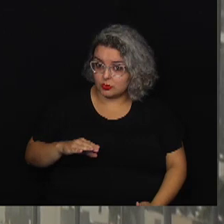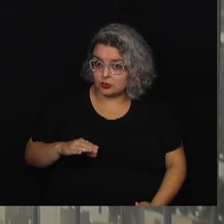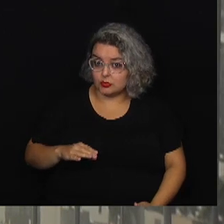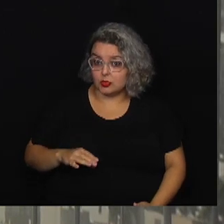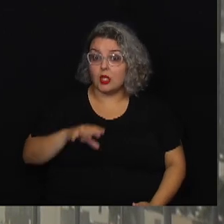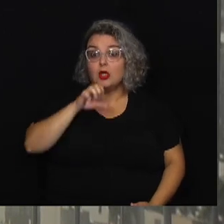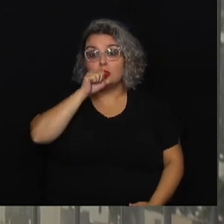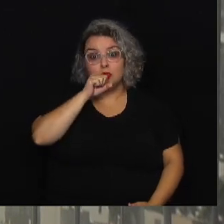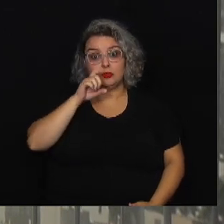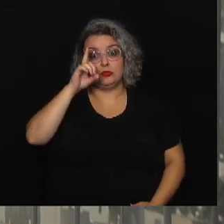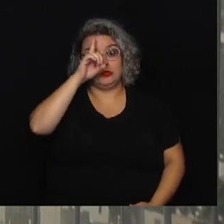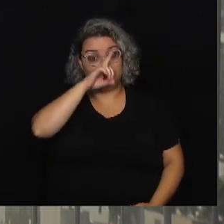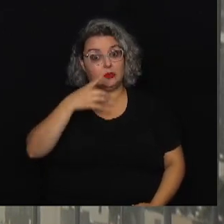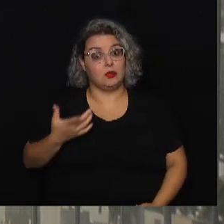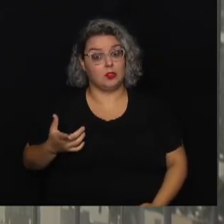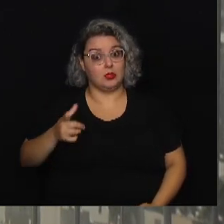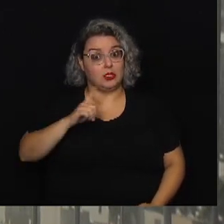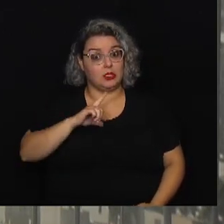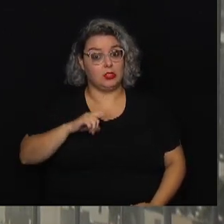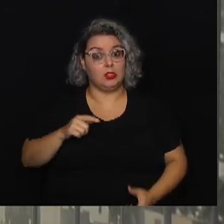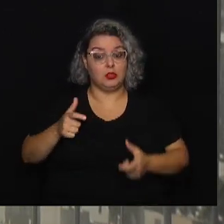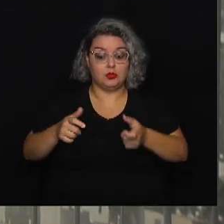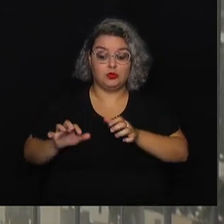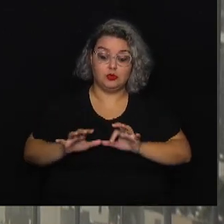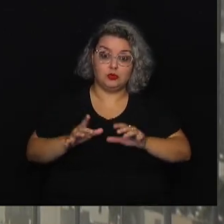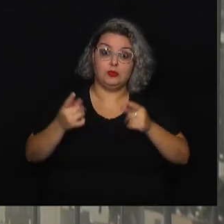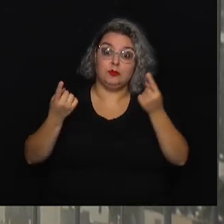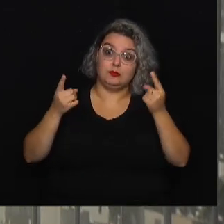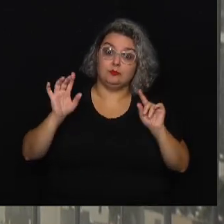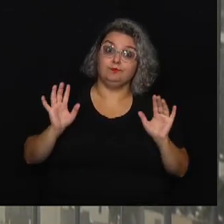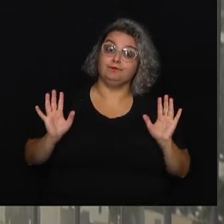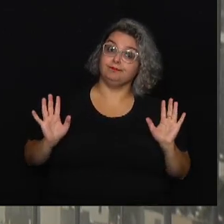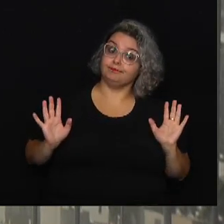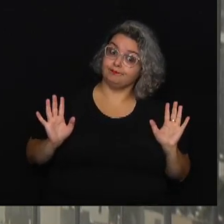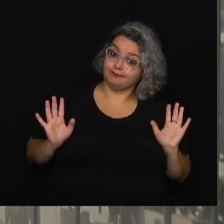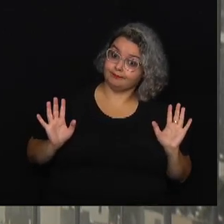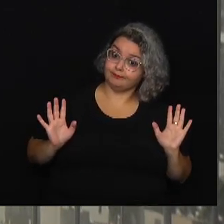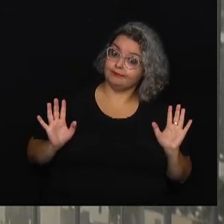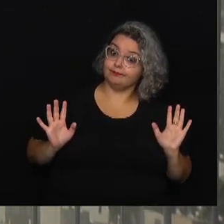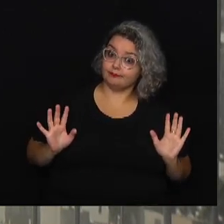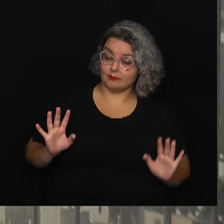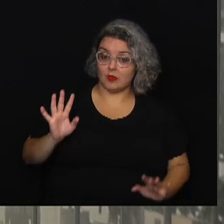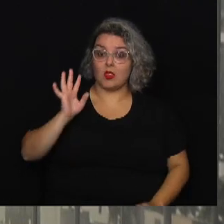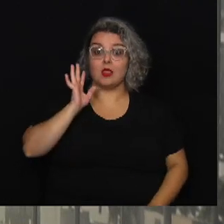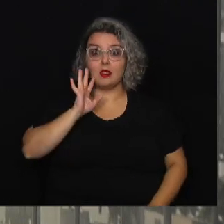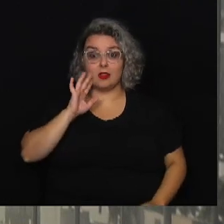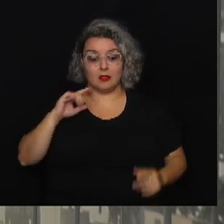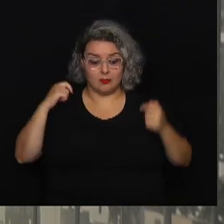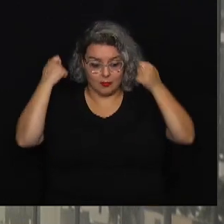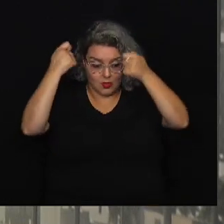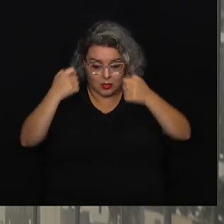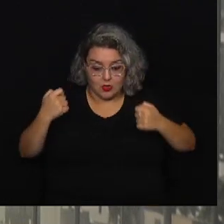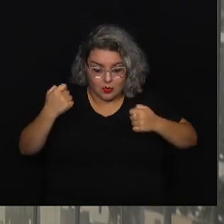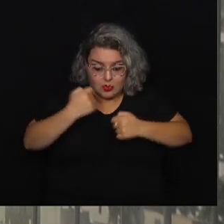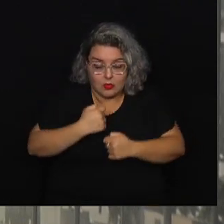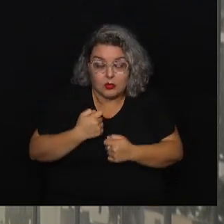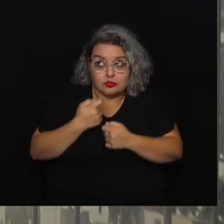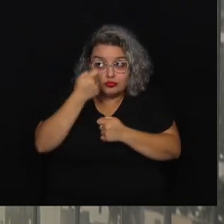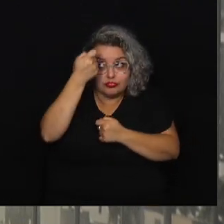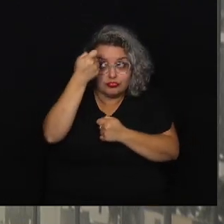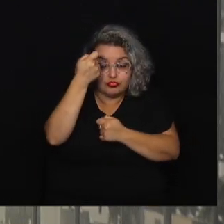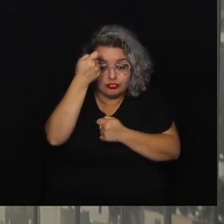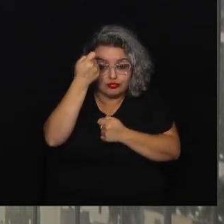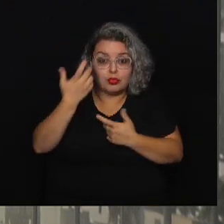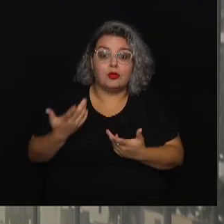de semana em que teremos os bloquinhos de carnaval. Bom, é legal ter aí uma capa de chuva, levar o seu